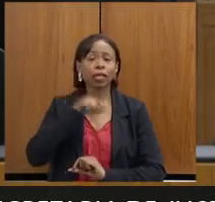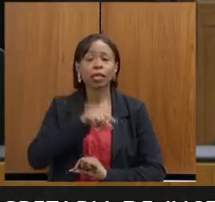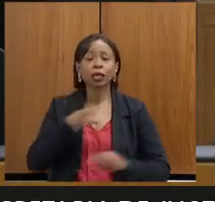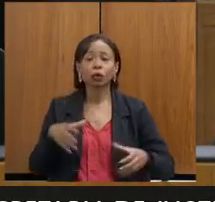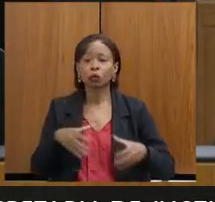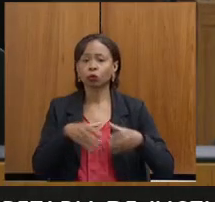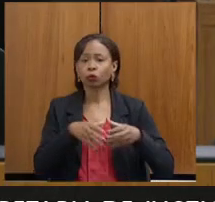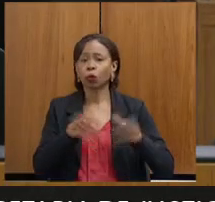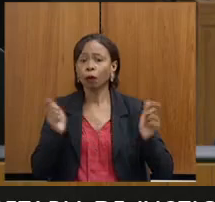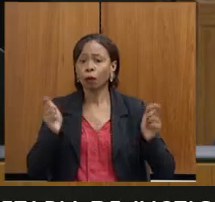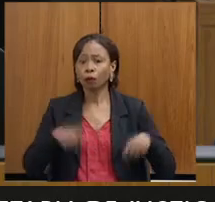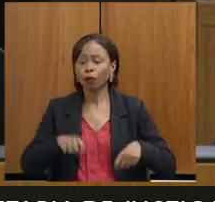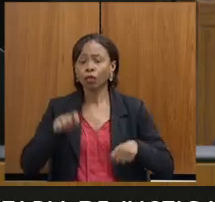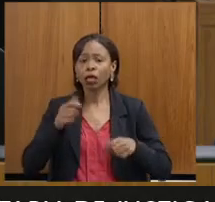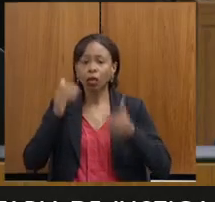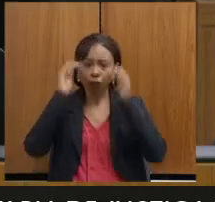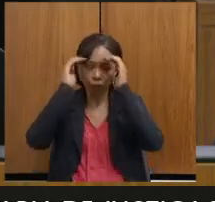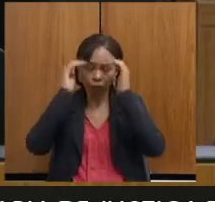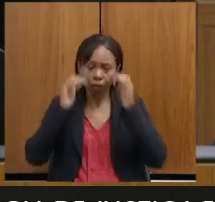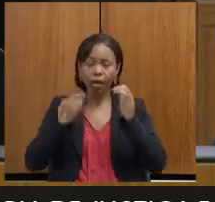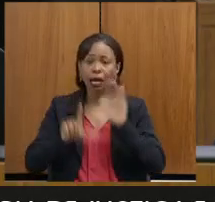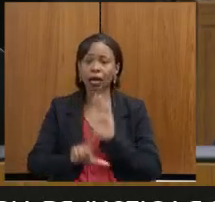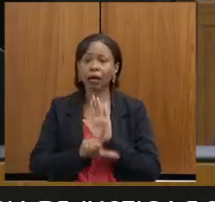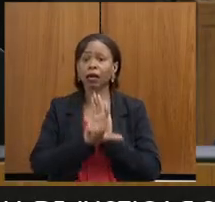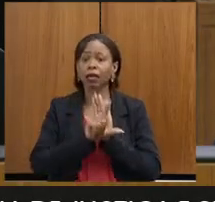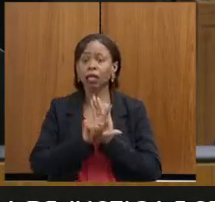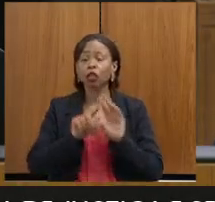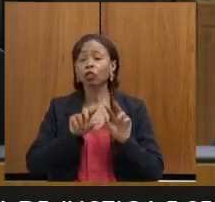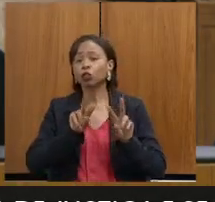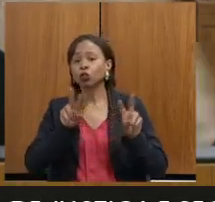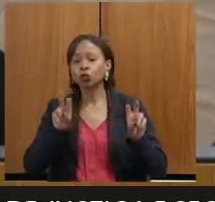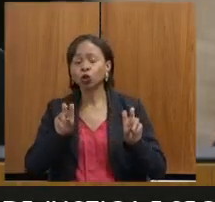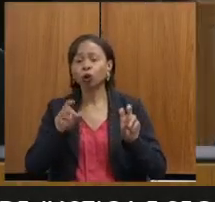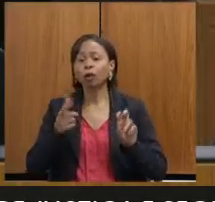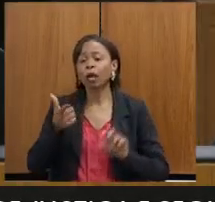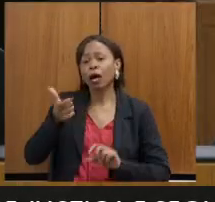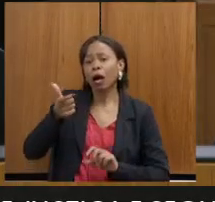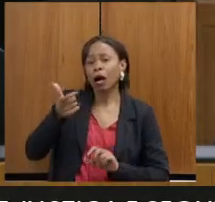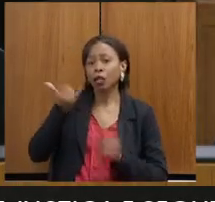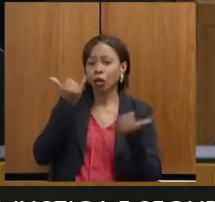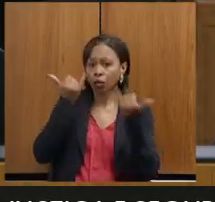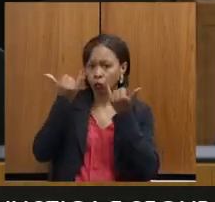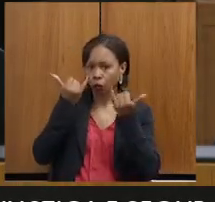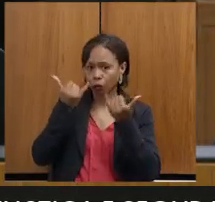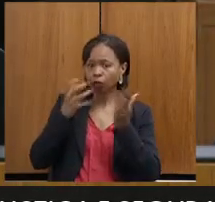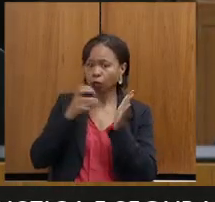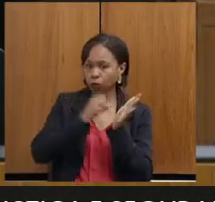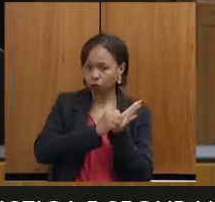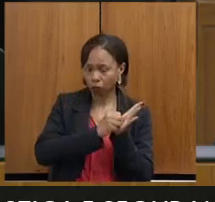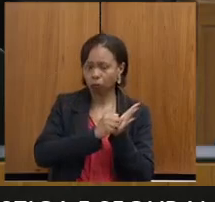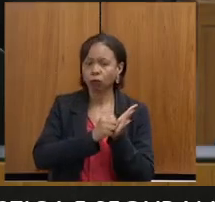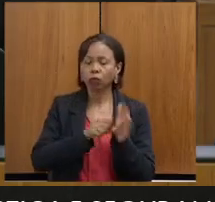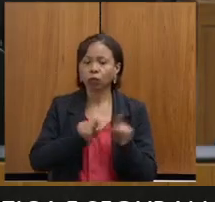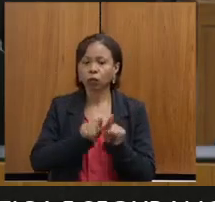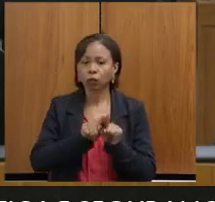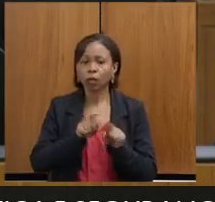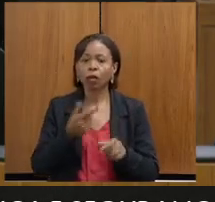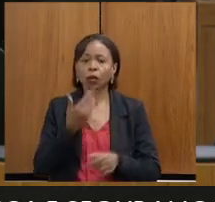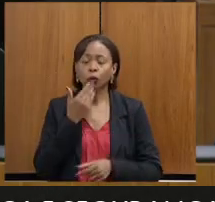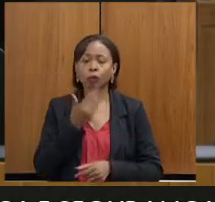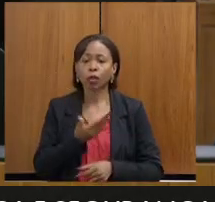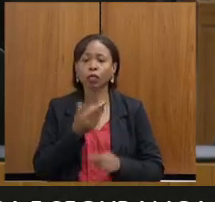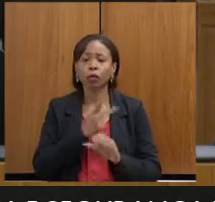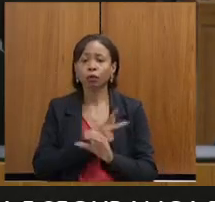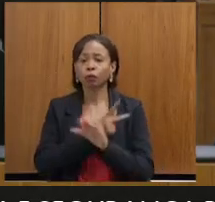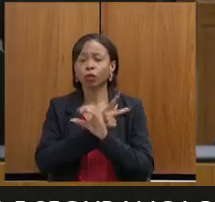passa cumpra a lei 2375 três o qual dispõe sobre o registro idade de armas de fogo e munições seja encaminhado à Polícia Militar de